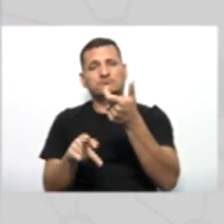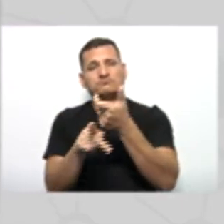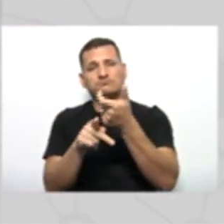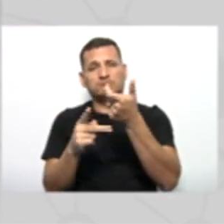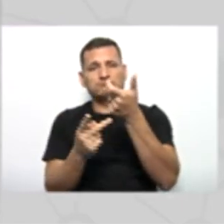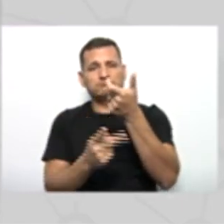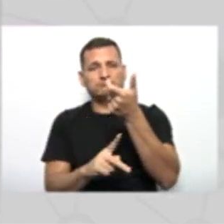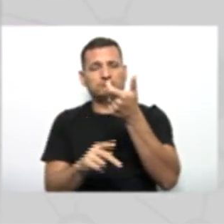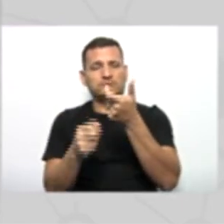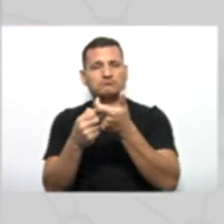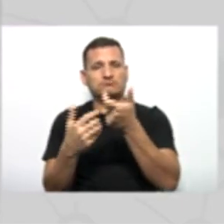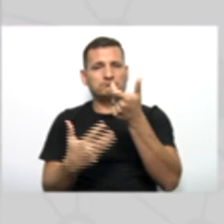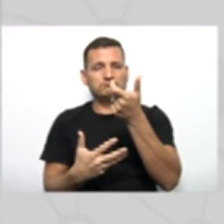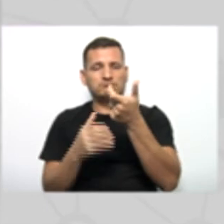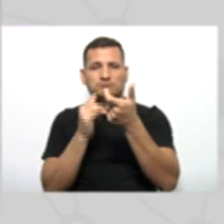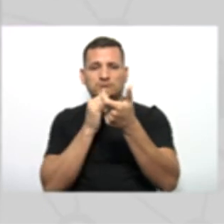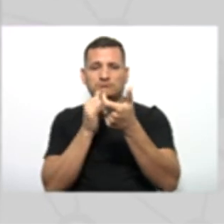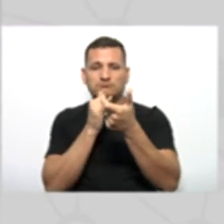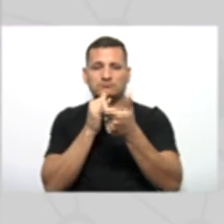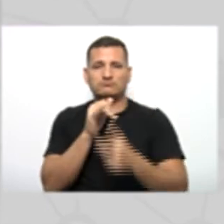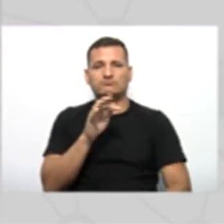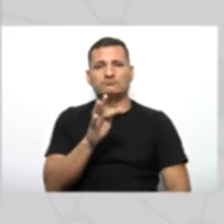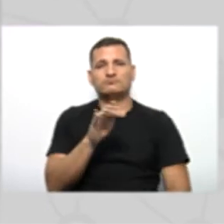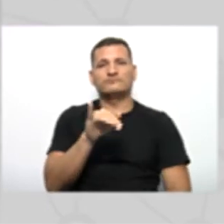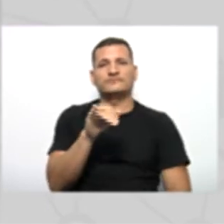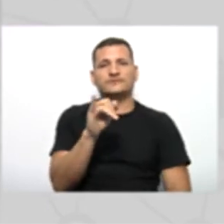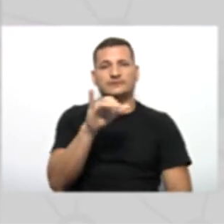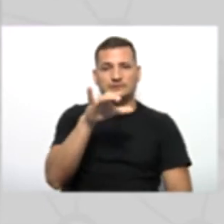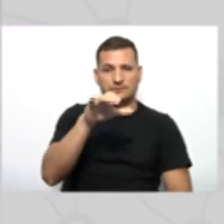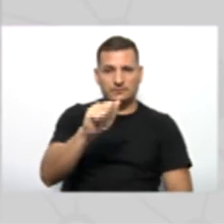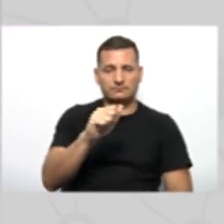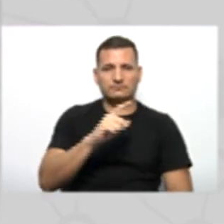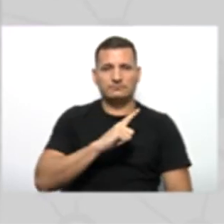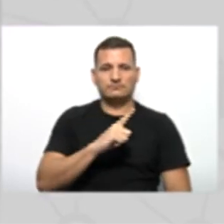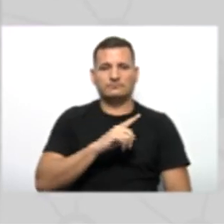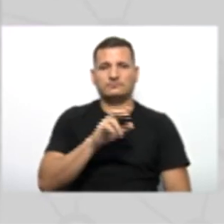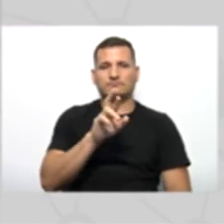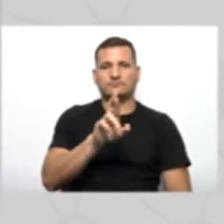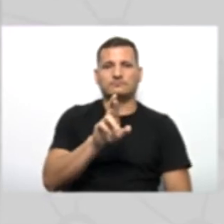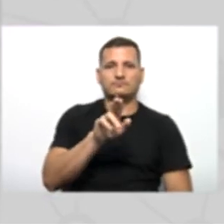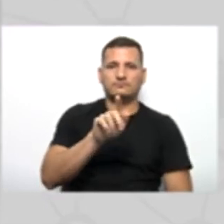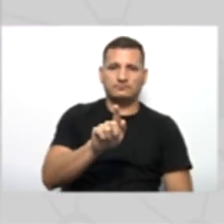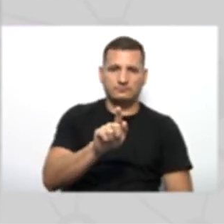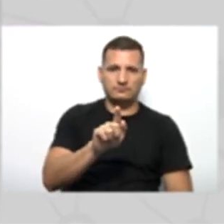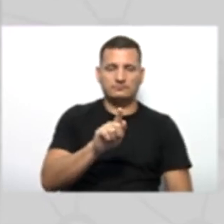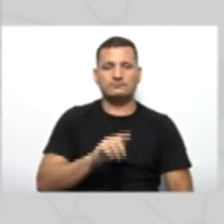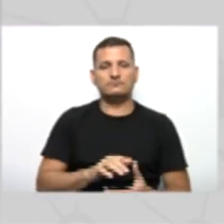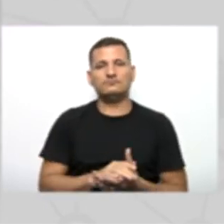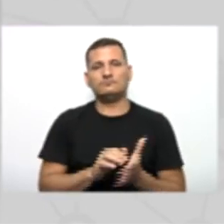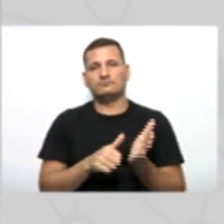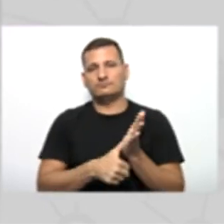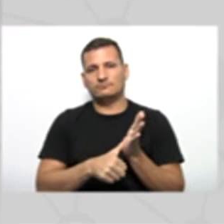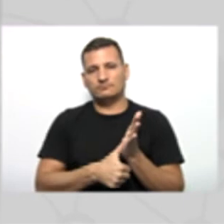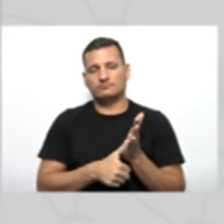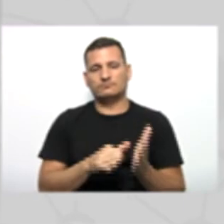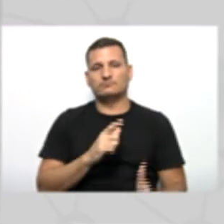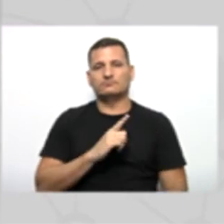Por exemplo, pessoa física tem RG, pessoa física